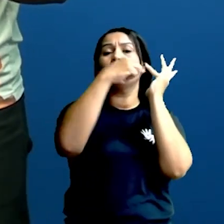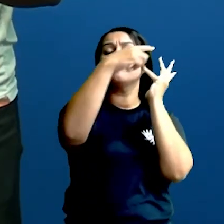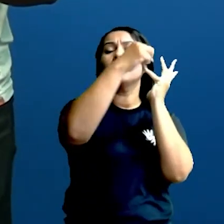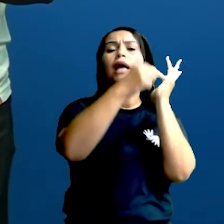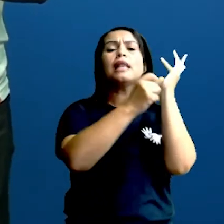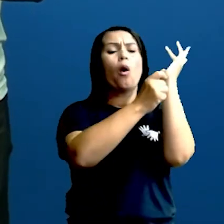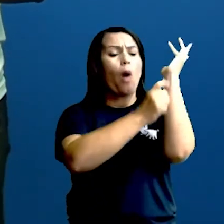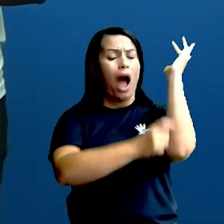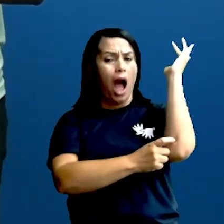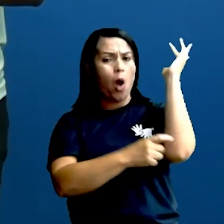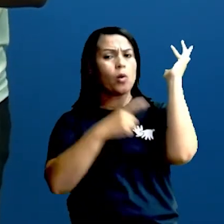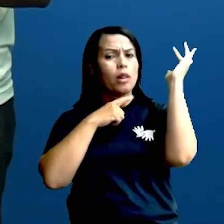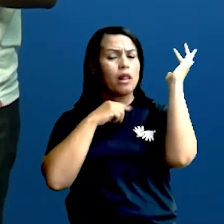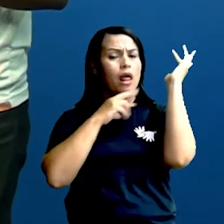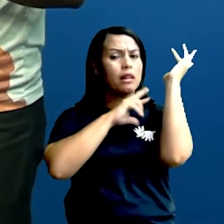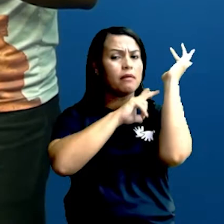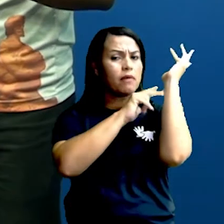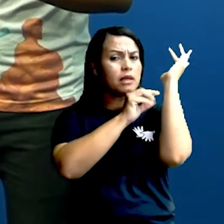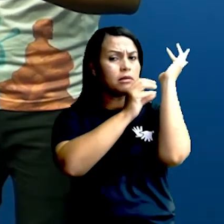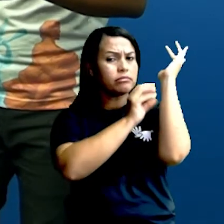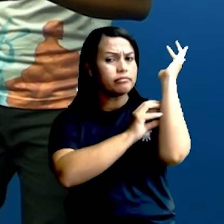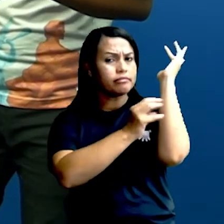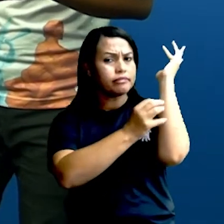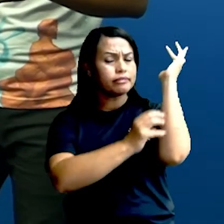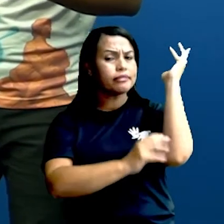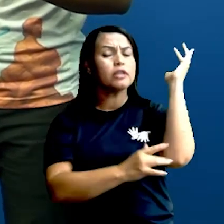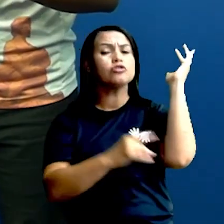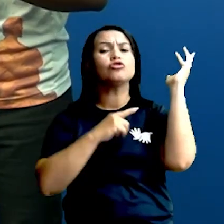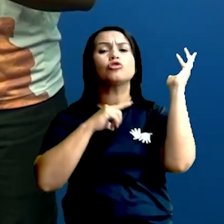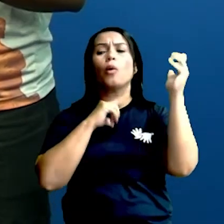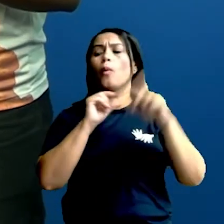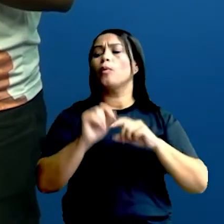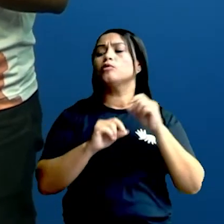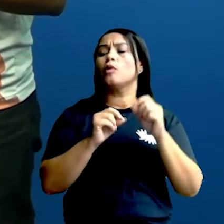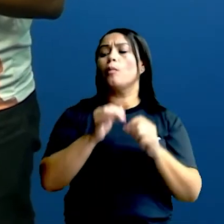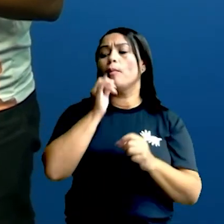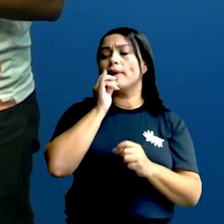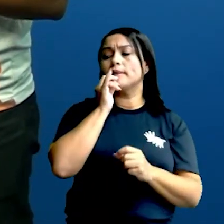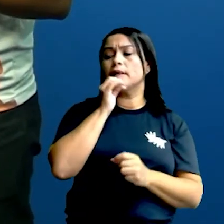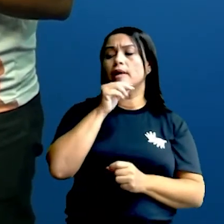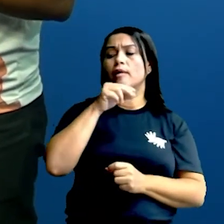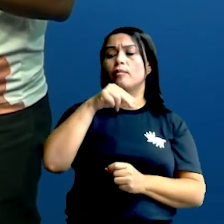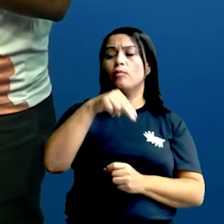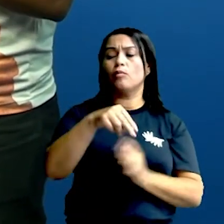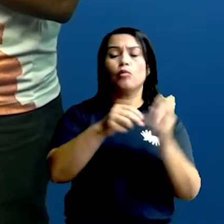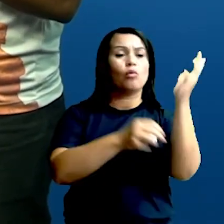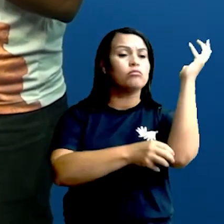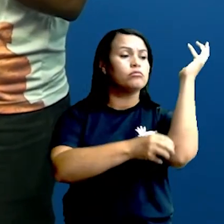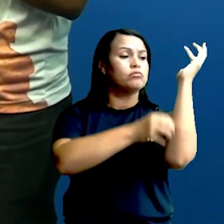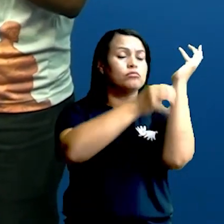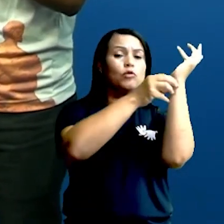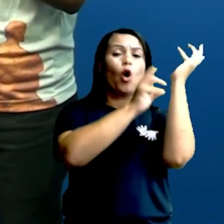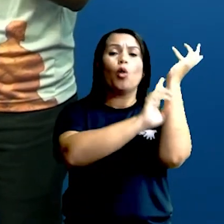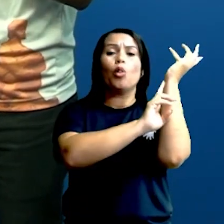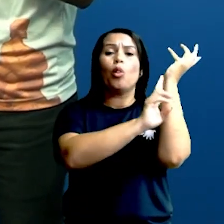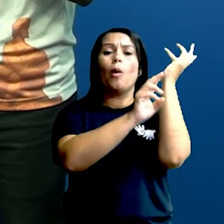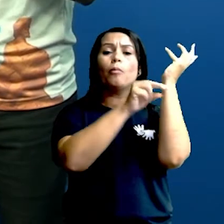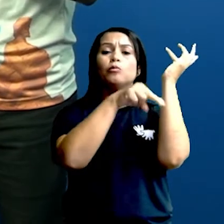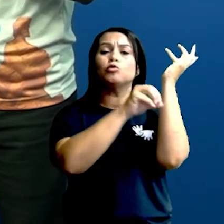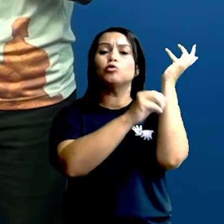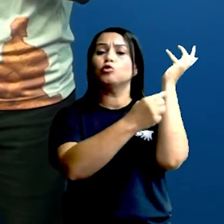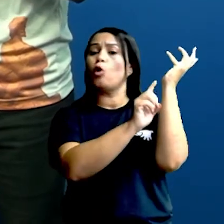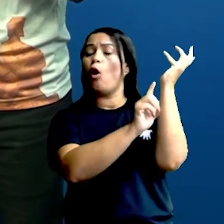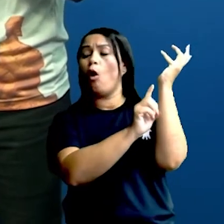possui diversas regiões, como por exemplo um nó, que é